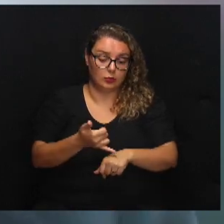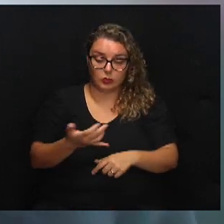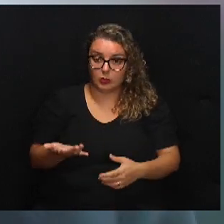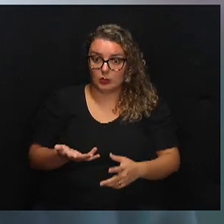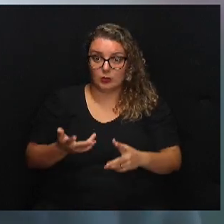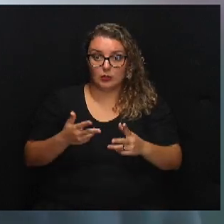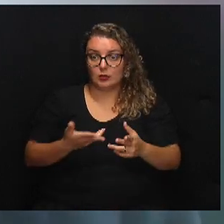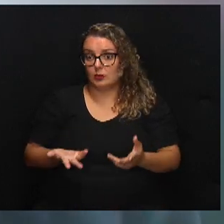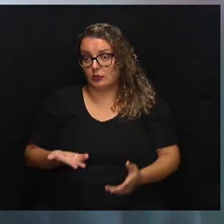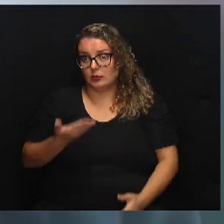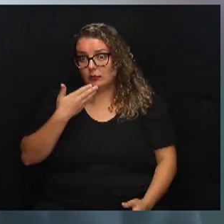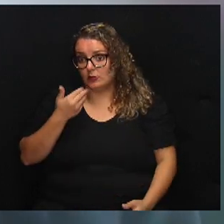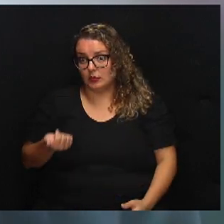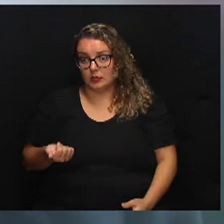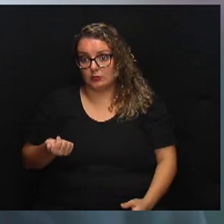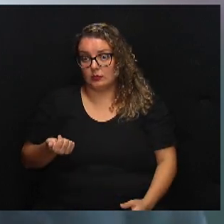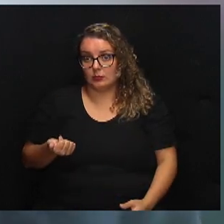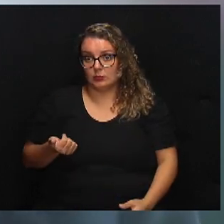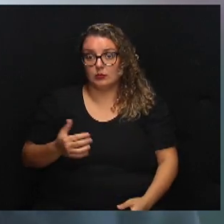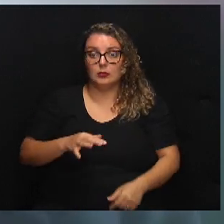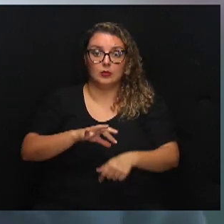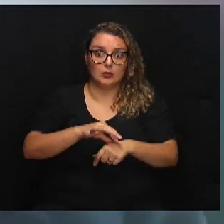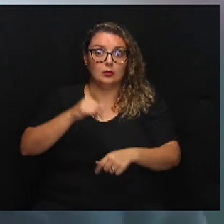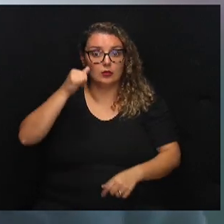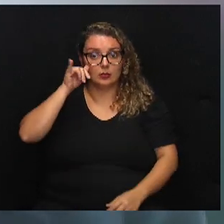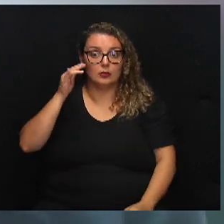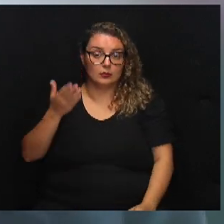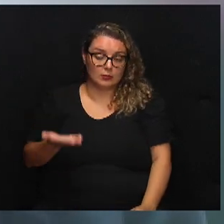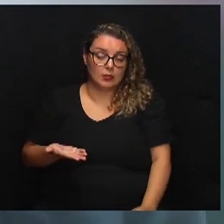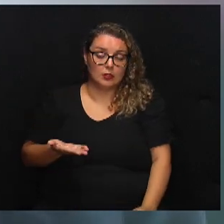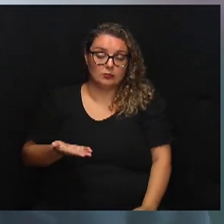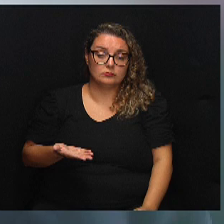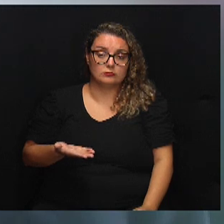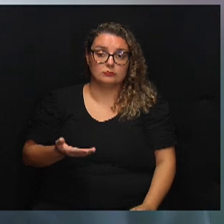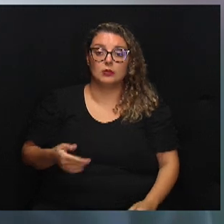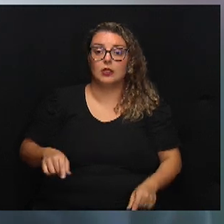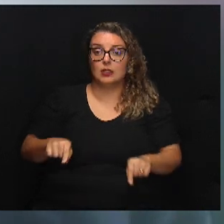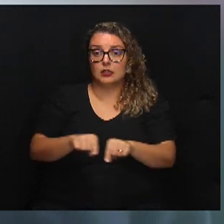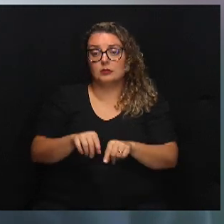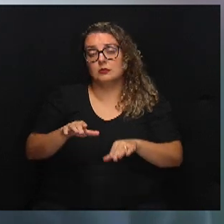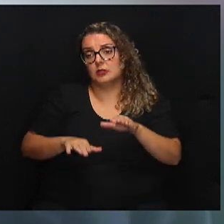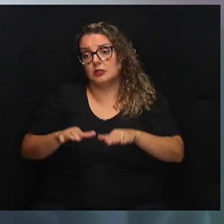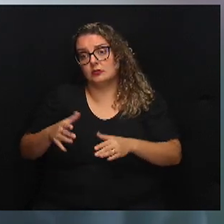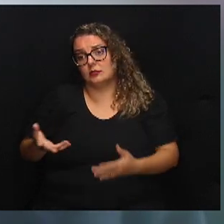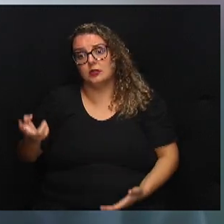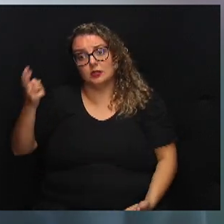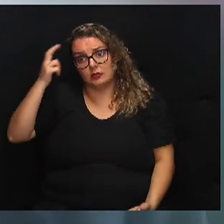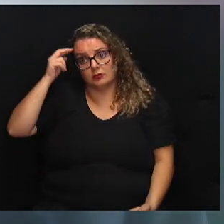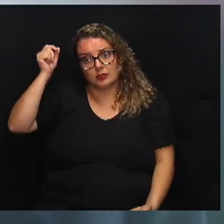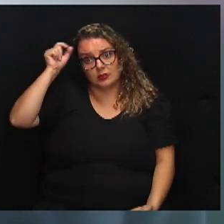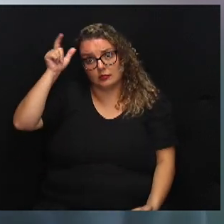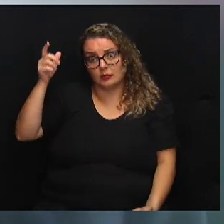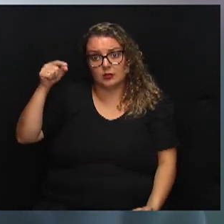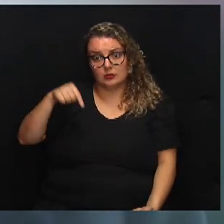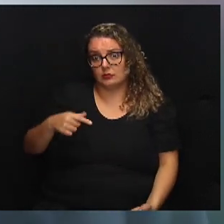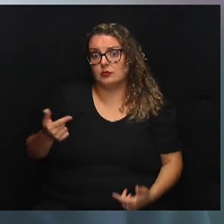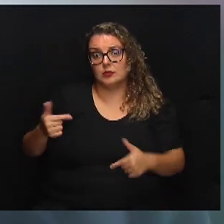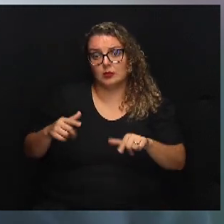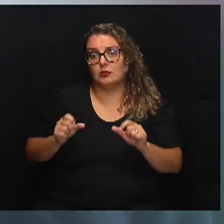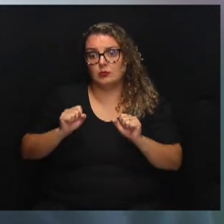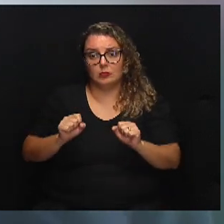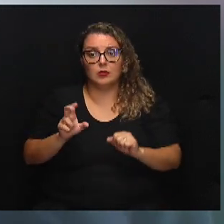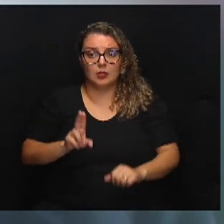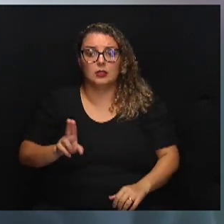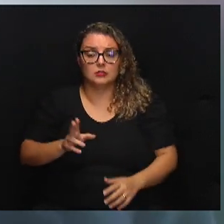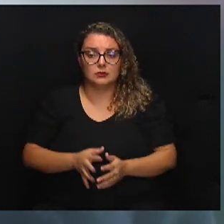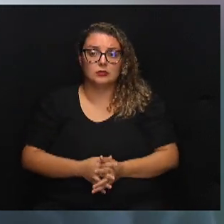mesma forma na carne de boi, não é? E que também, dependendo da cultura local, é algo que pode ser